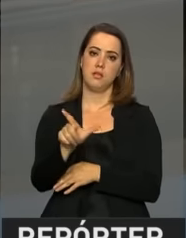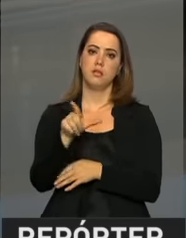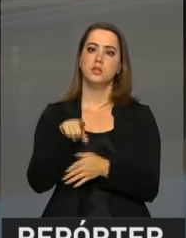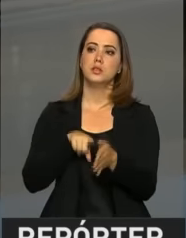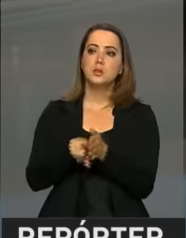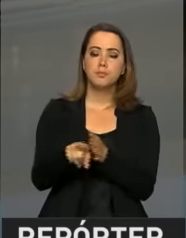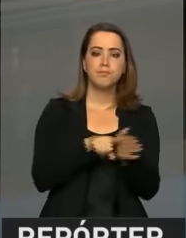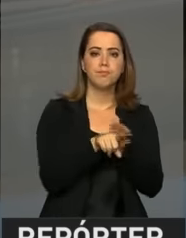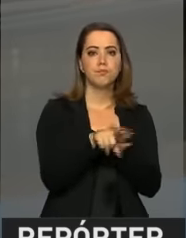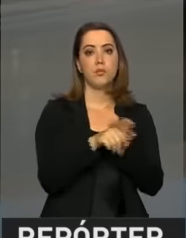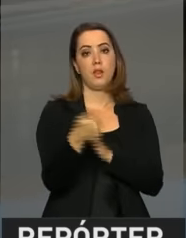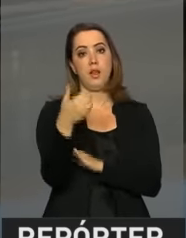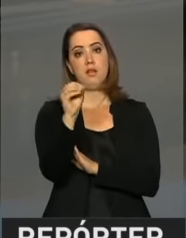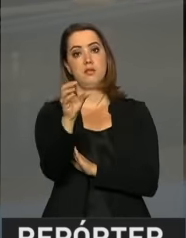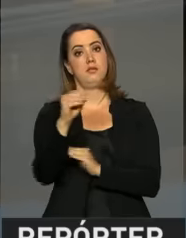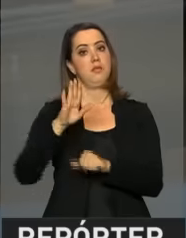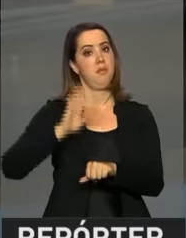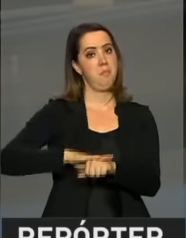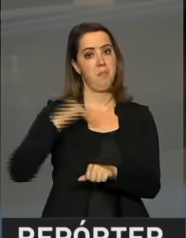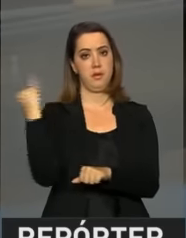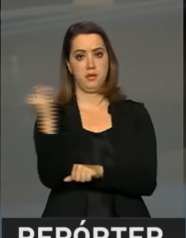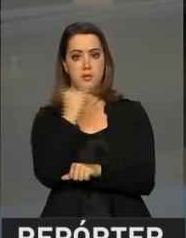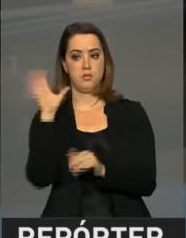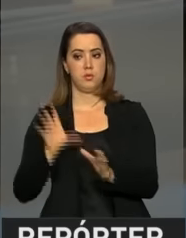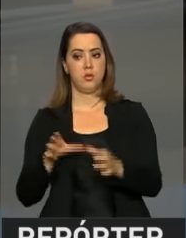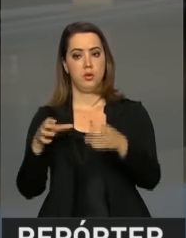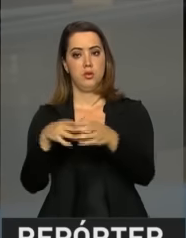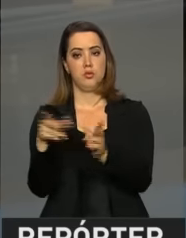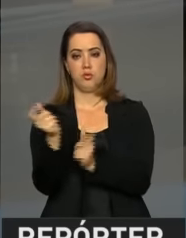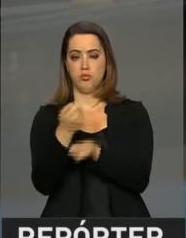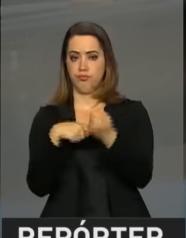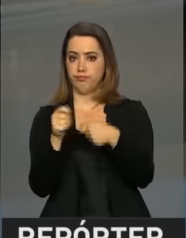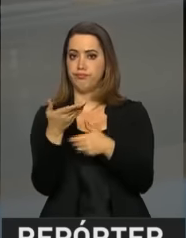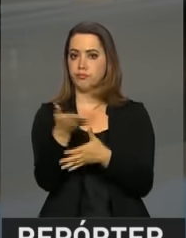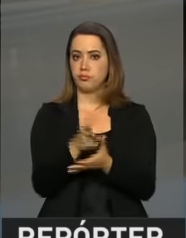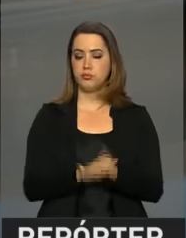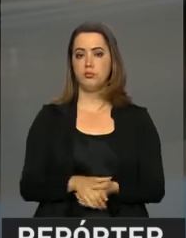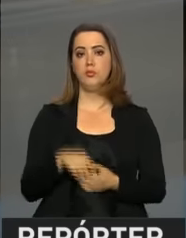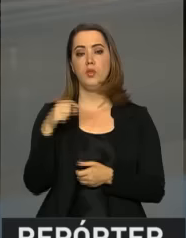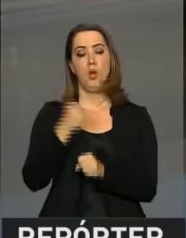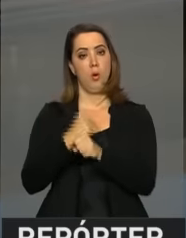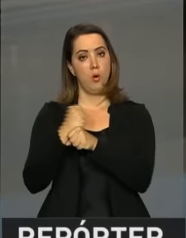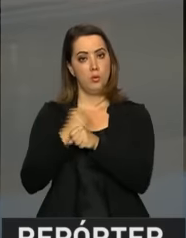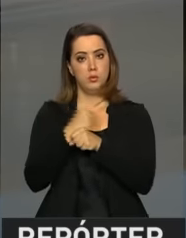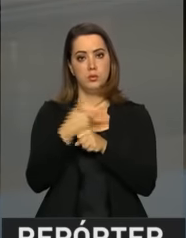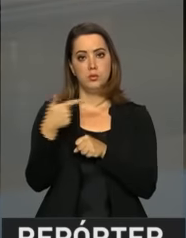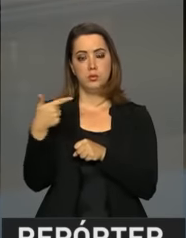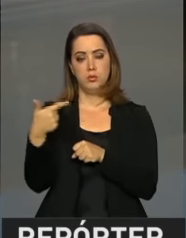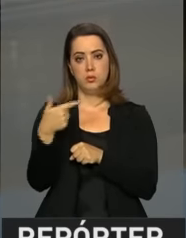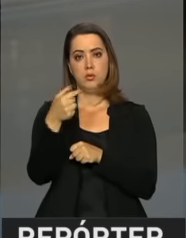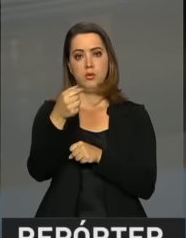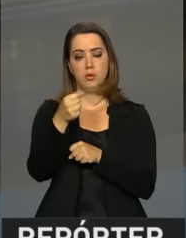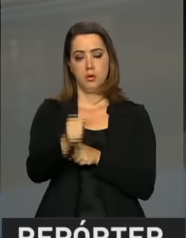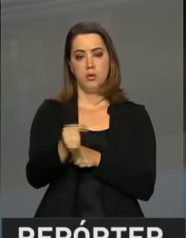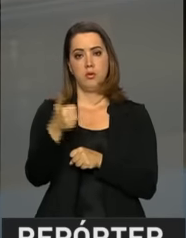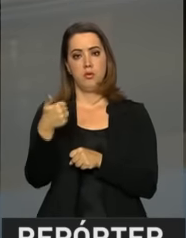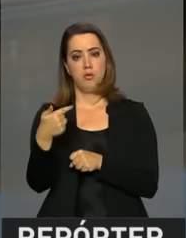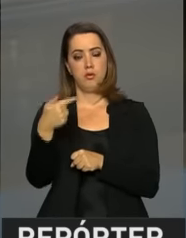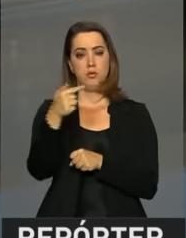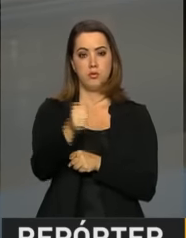instituições financeiras e econômicas do país. Em relação a 2017, a previsão de crescimento para a economia brasileira é